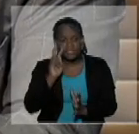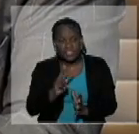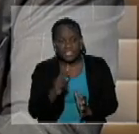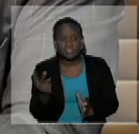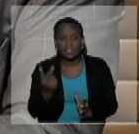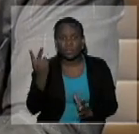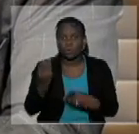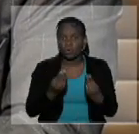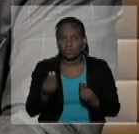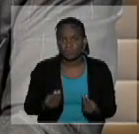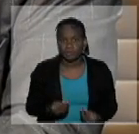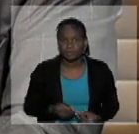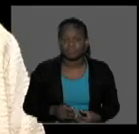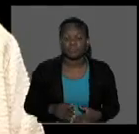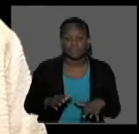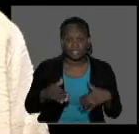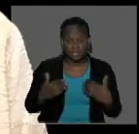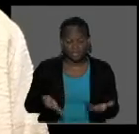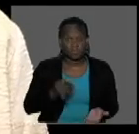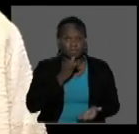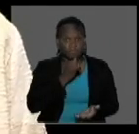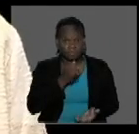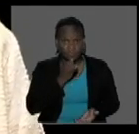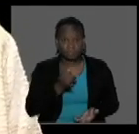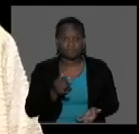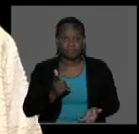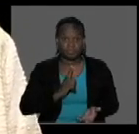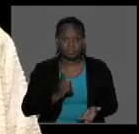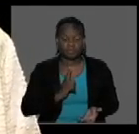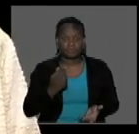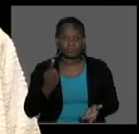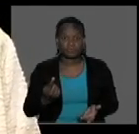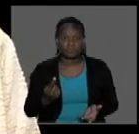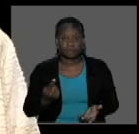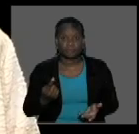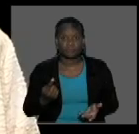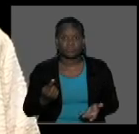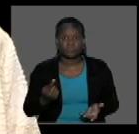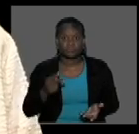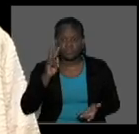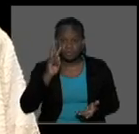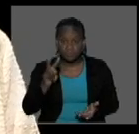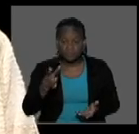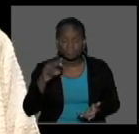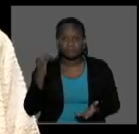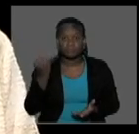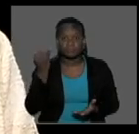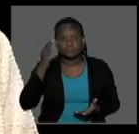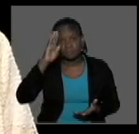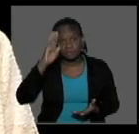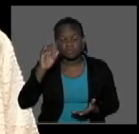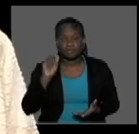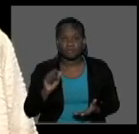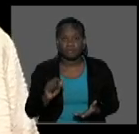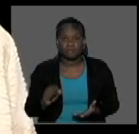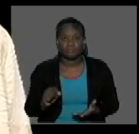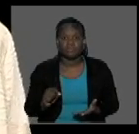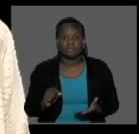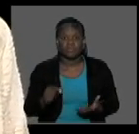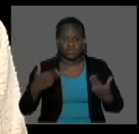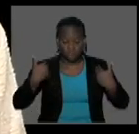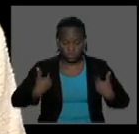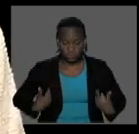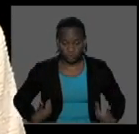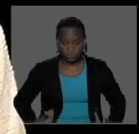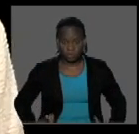traz esses valores? Então, por exemplo, tem uma visão fundamental que é